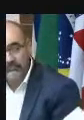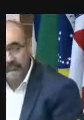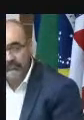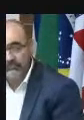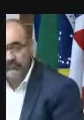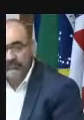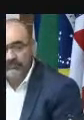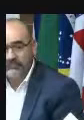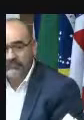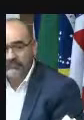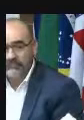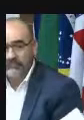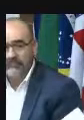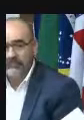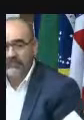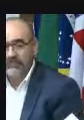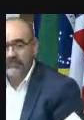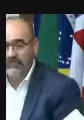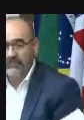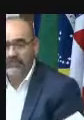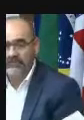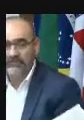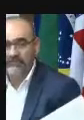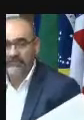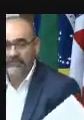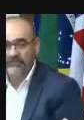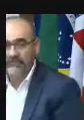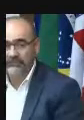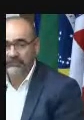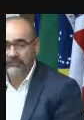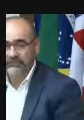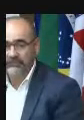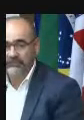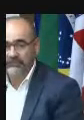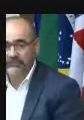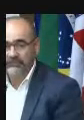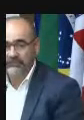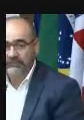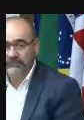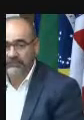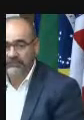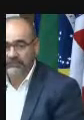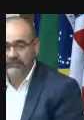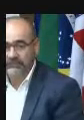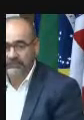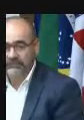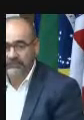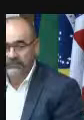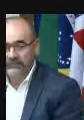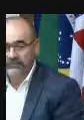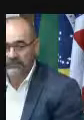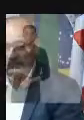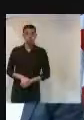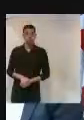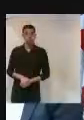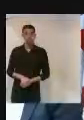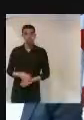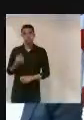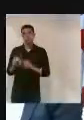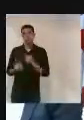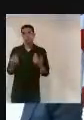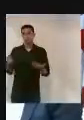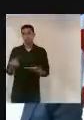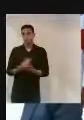É, vocês estão me ouvindo? Sim. Sim. Doutora, tudo bem? Às vezes acontece